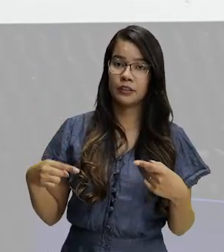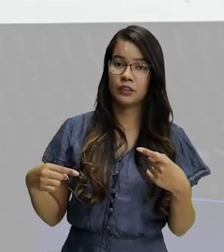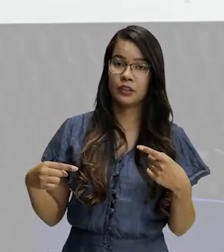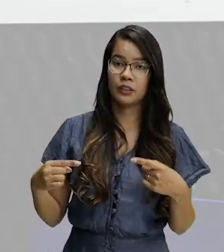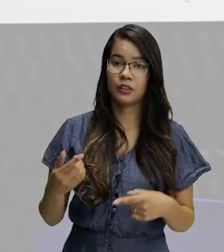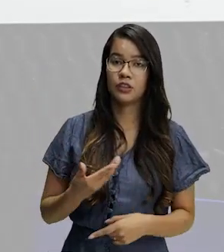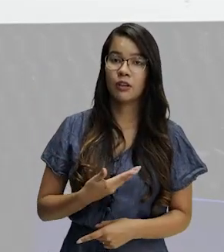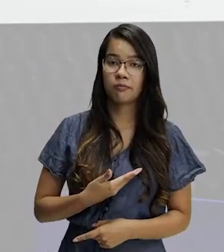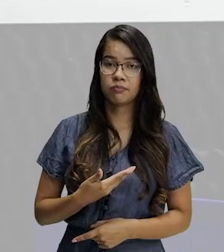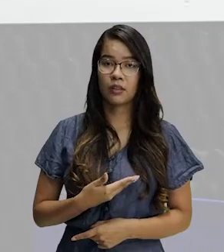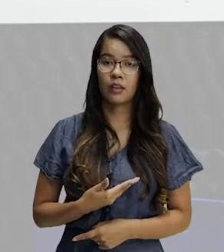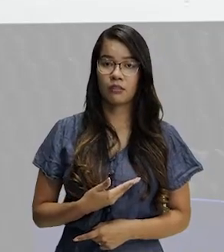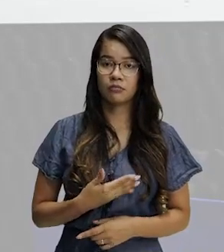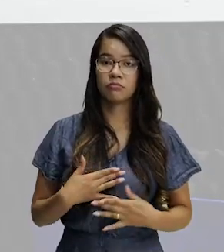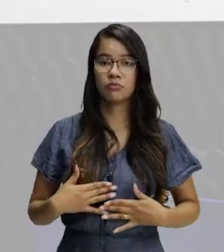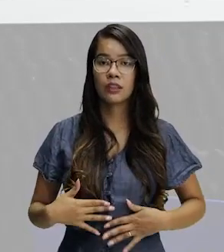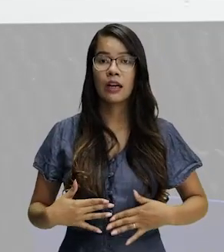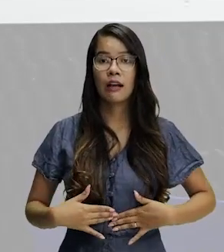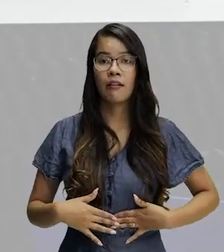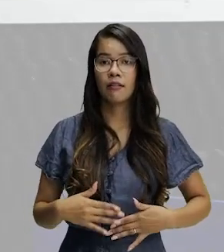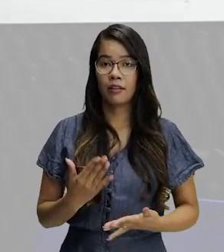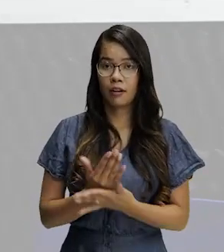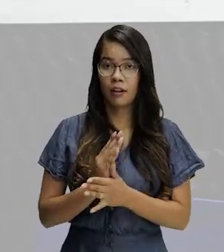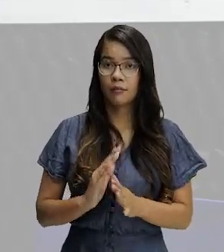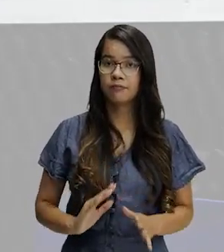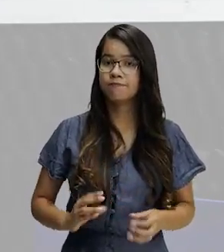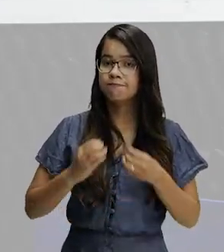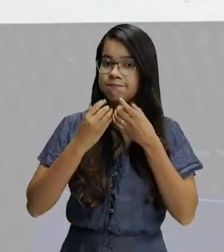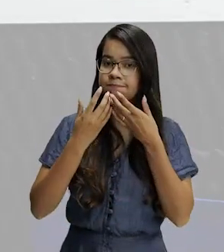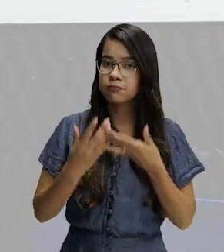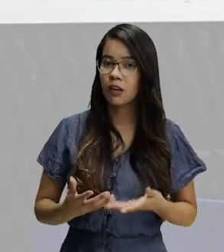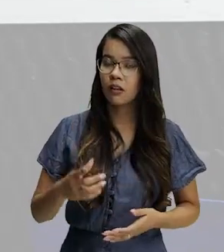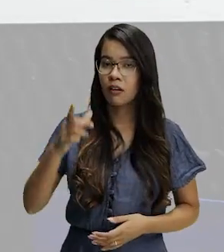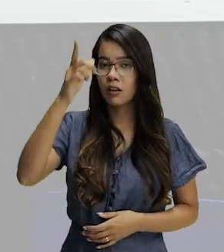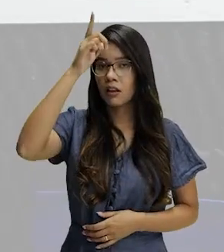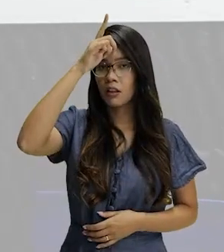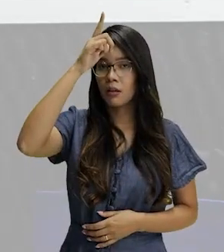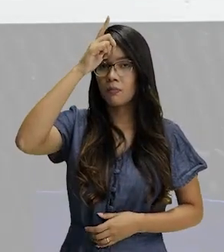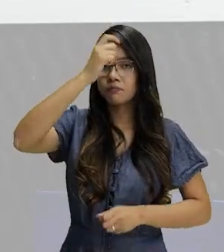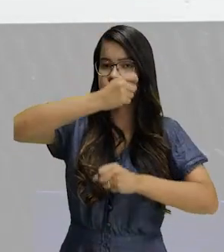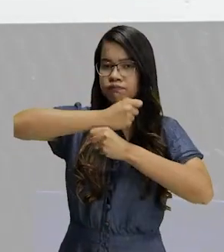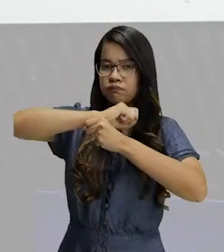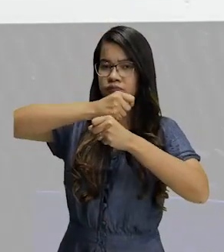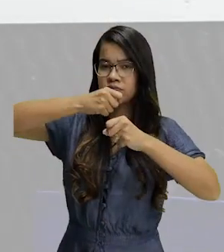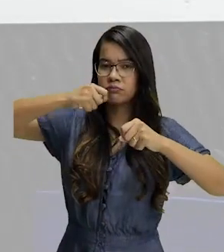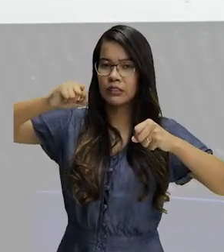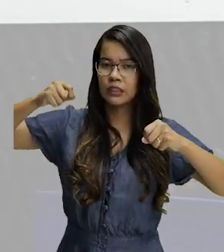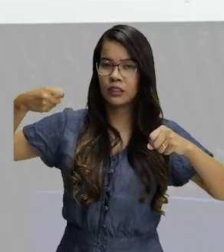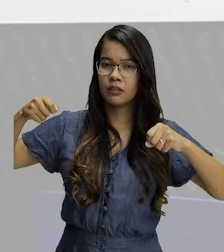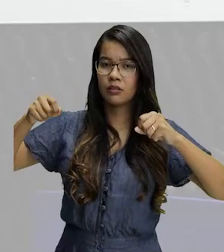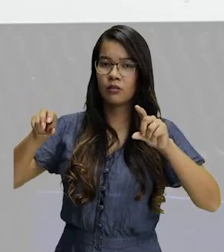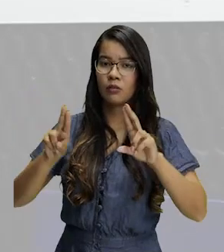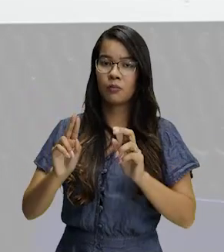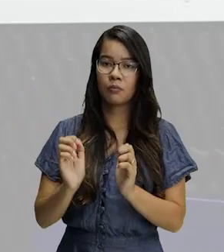acabou favorecendo cada vez mais a Alemanha se agigantar nessa política de